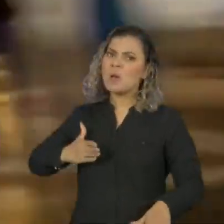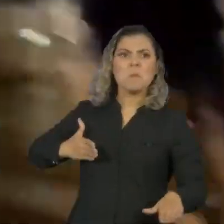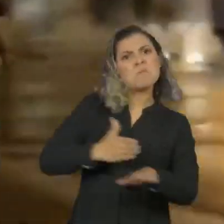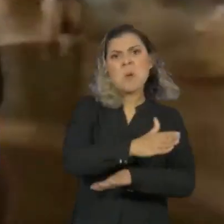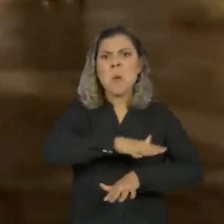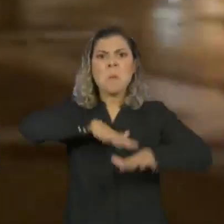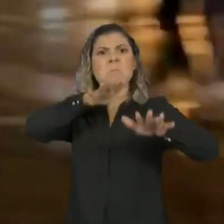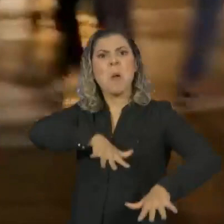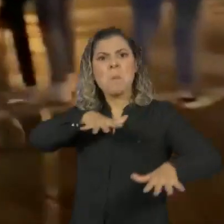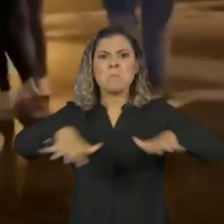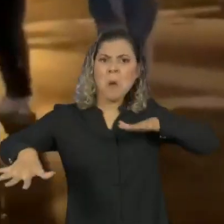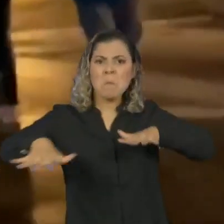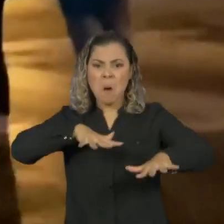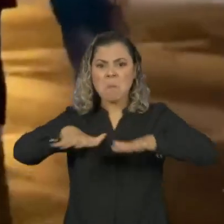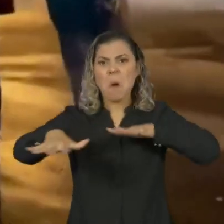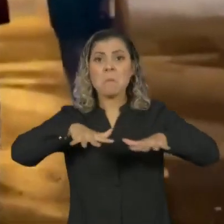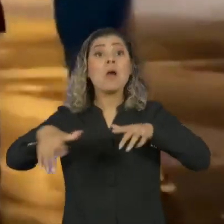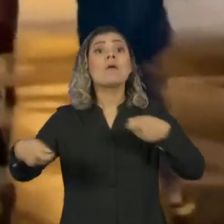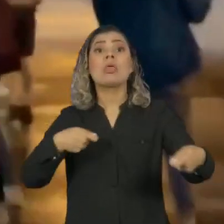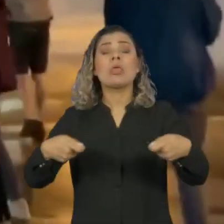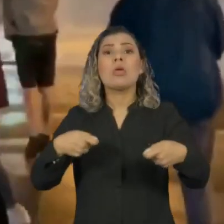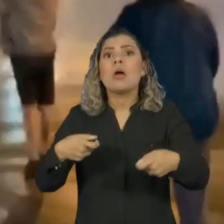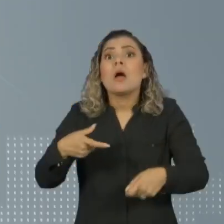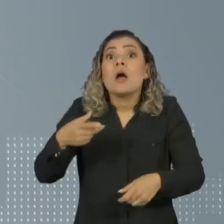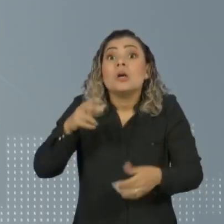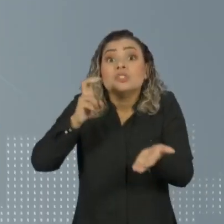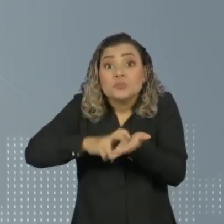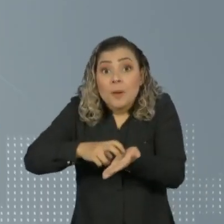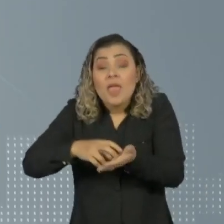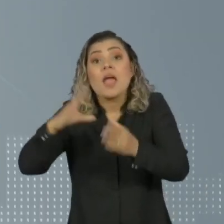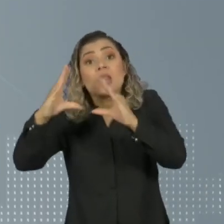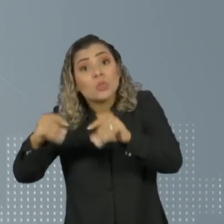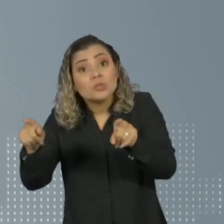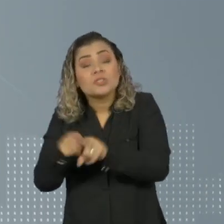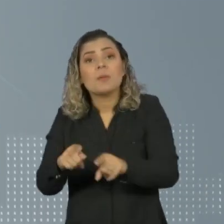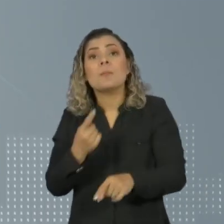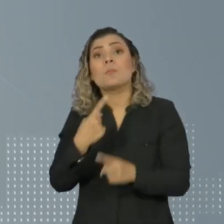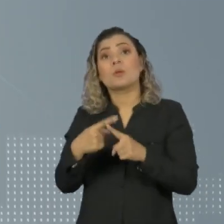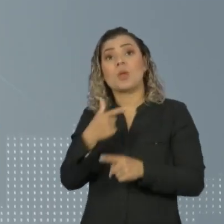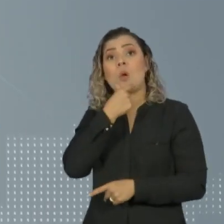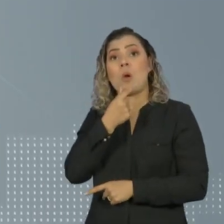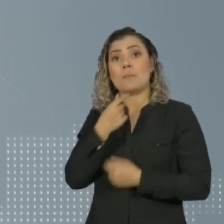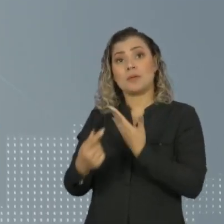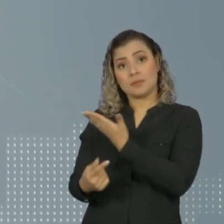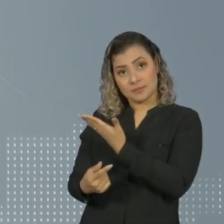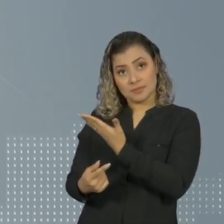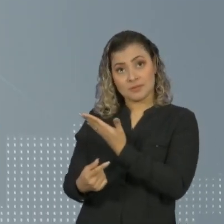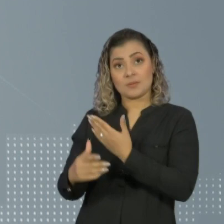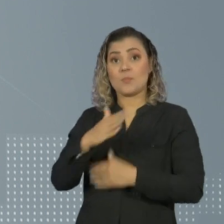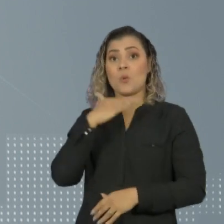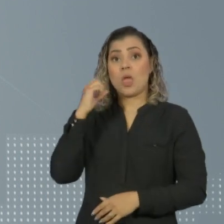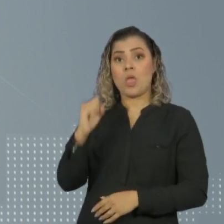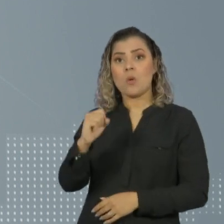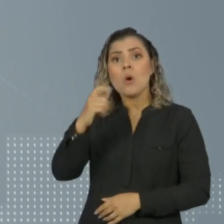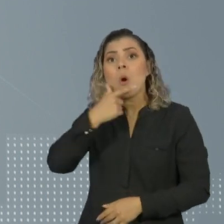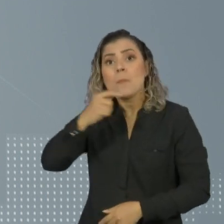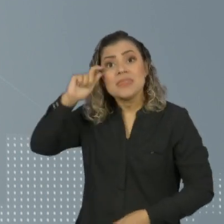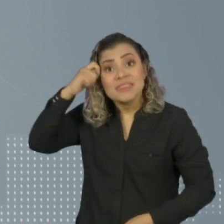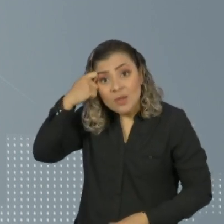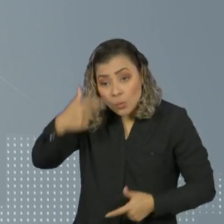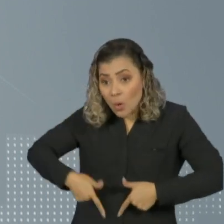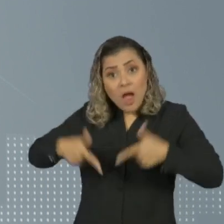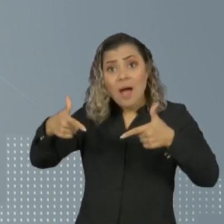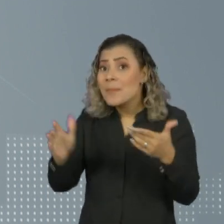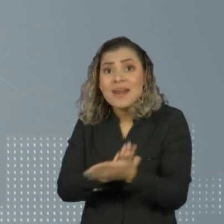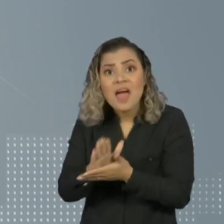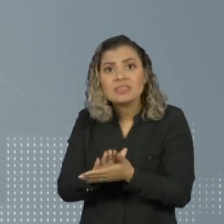com manifestantes durante o dia e a noite de ontem, após a morte de George Floyd, um homem negro e desarmado